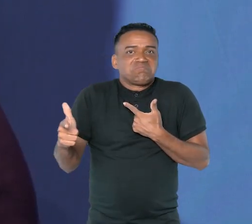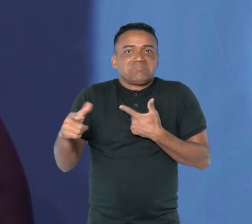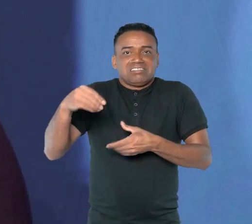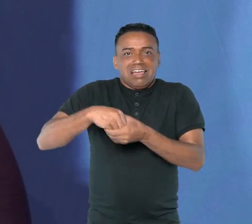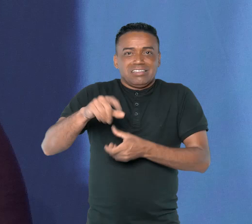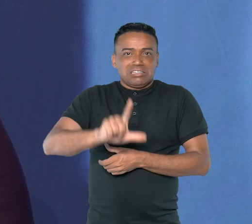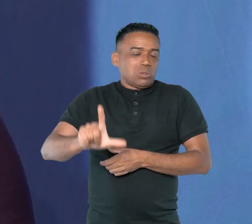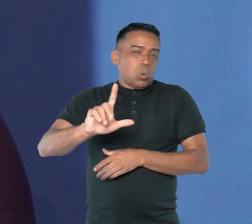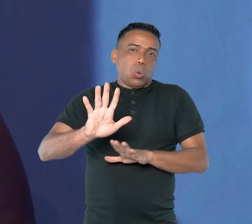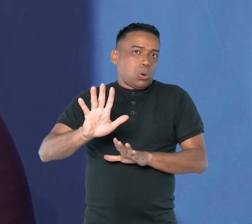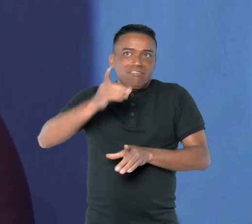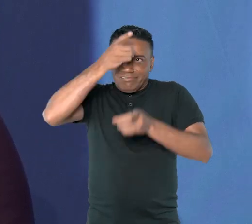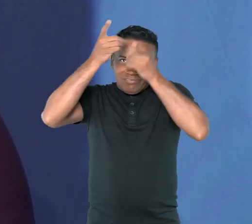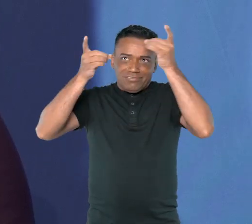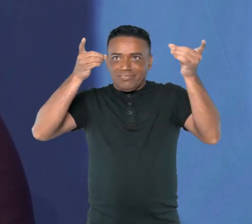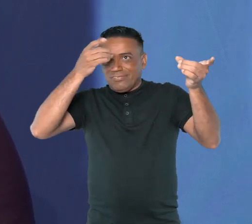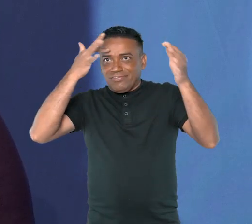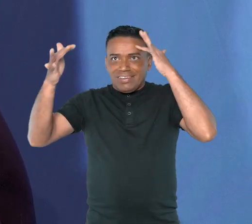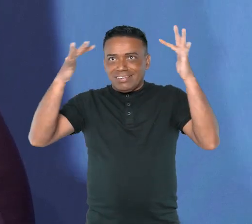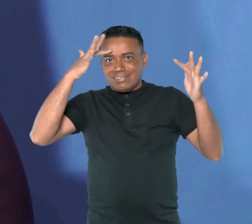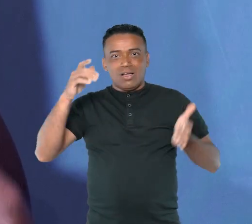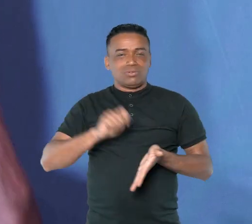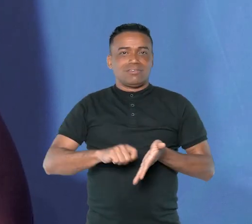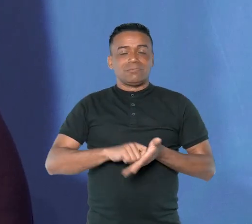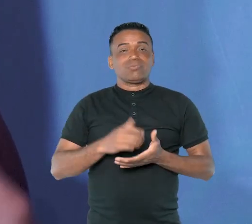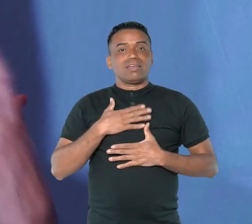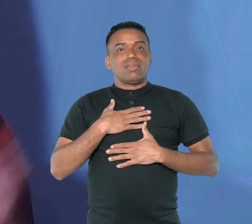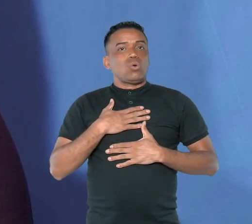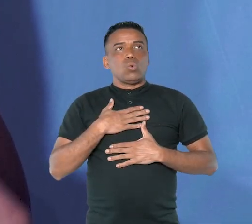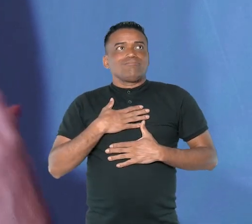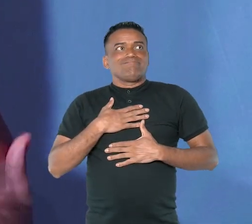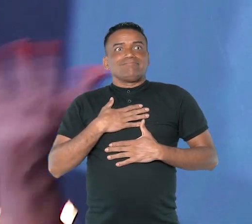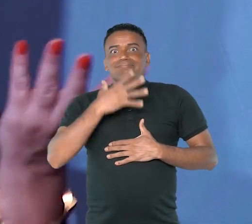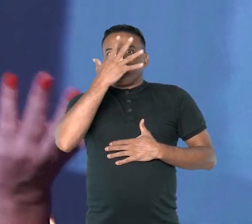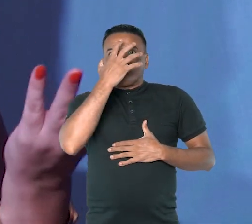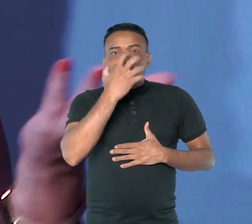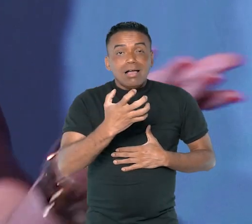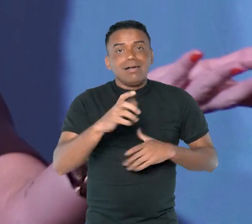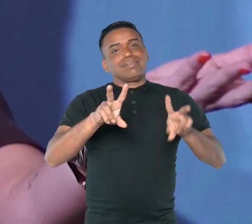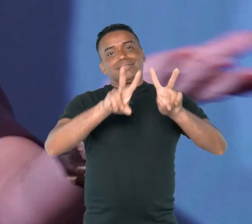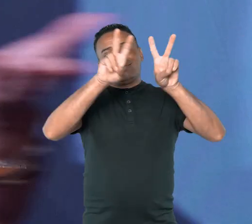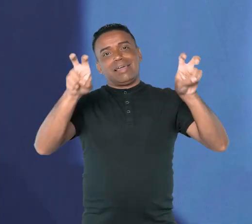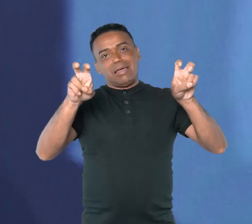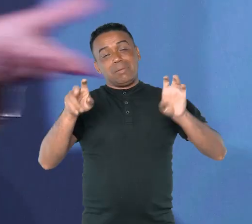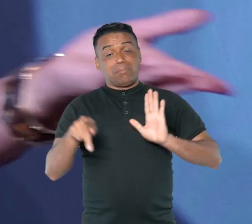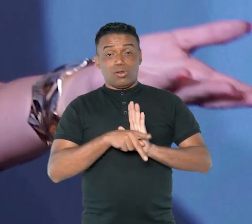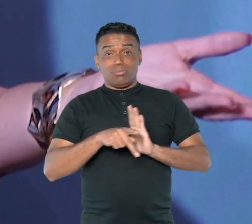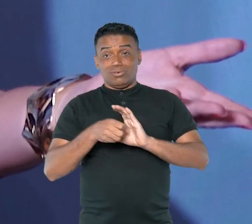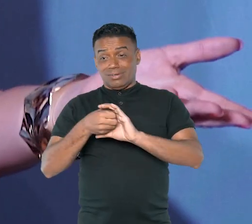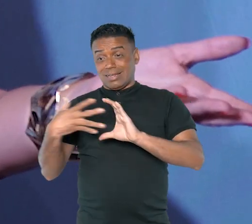literária, digamos assim. Eu acho que eu sou muito movida pelos temas, né? Talvez isso seja uma